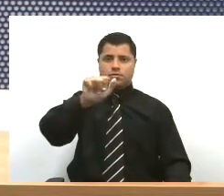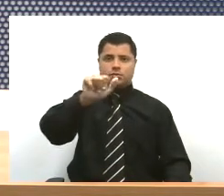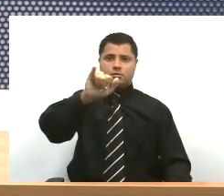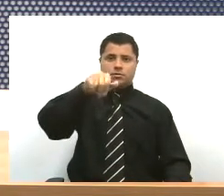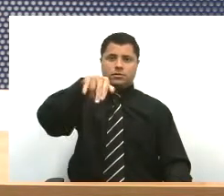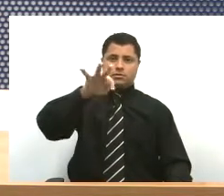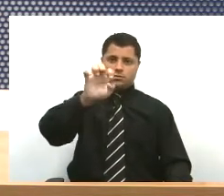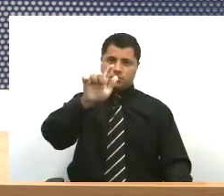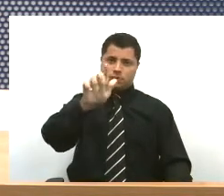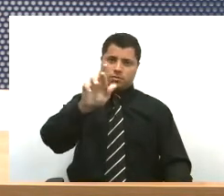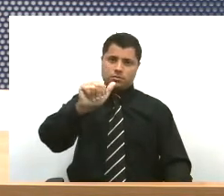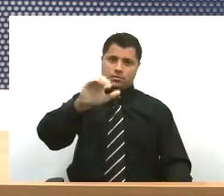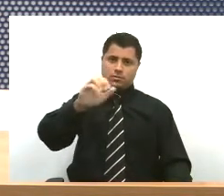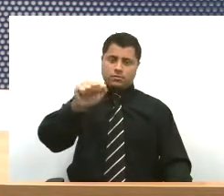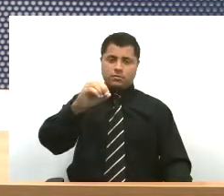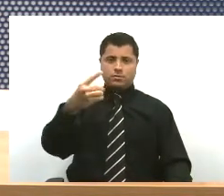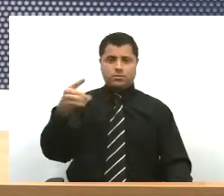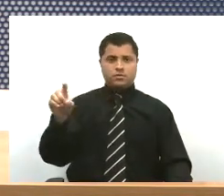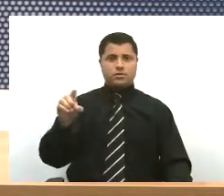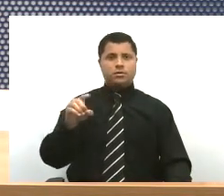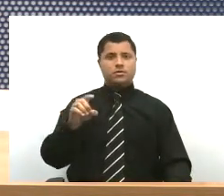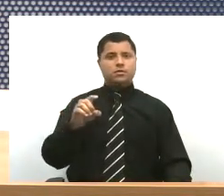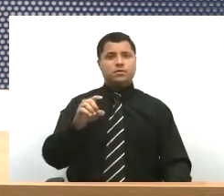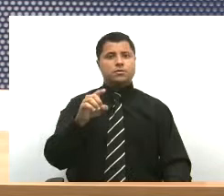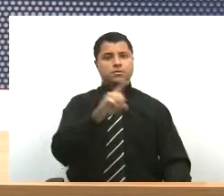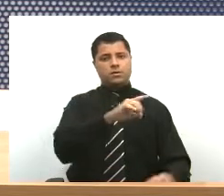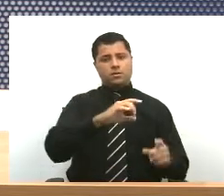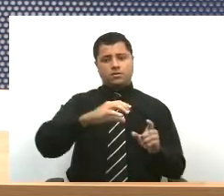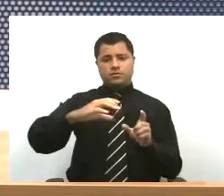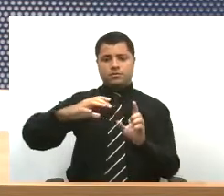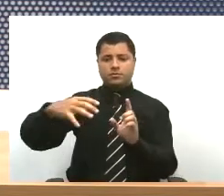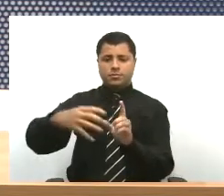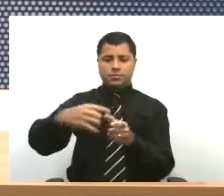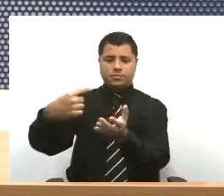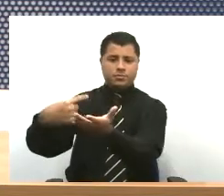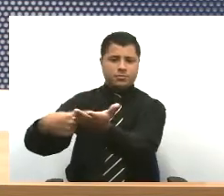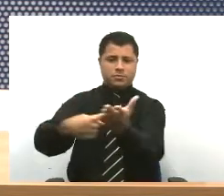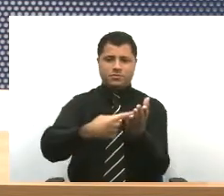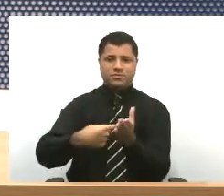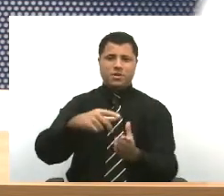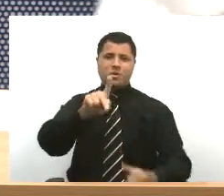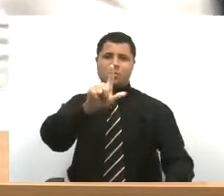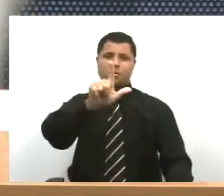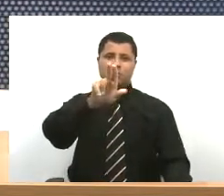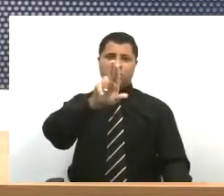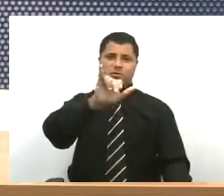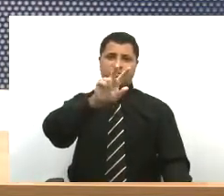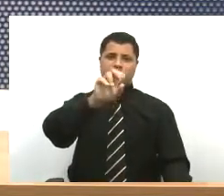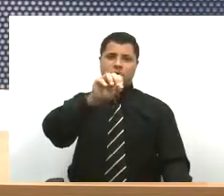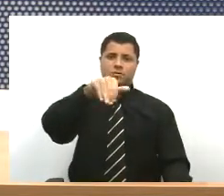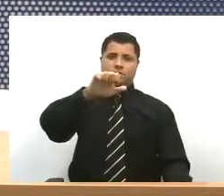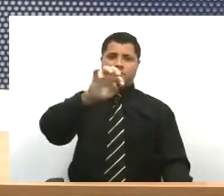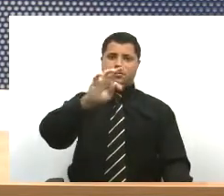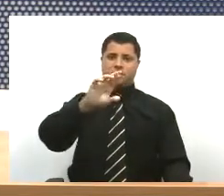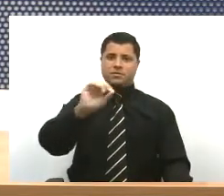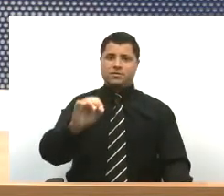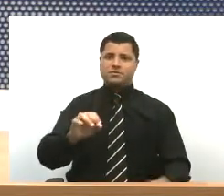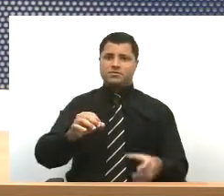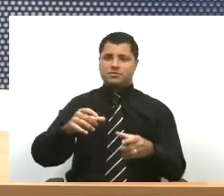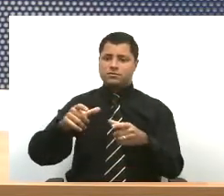para a implantação de 17 pluviômetros em torno da cidade de Guarulhos. são